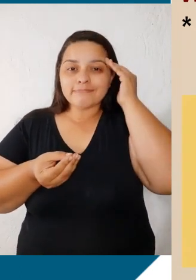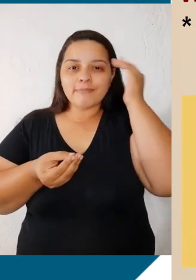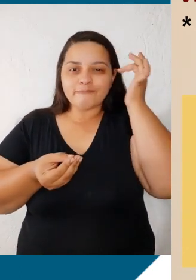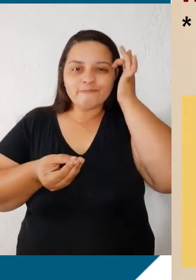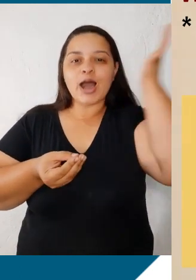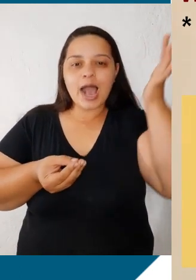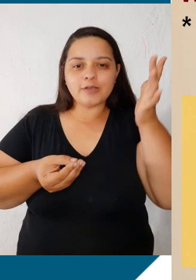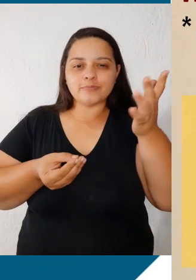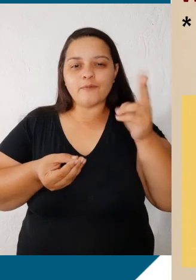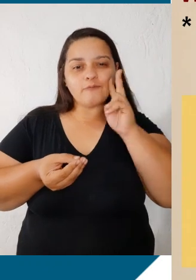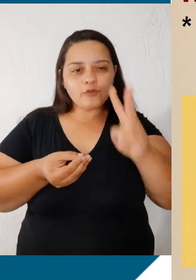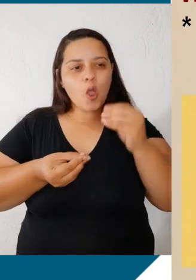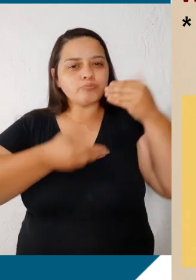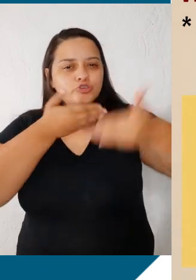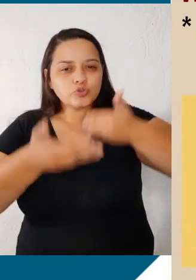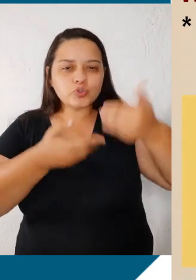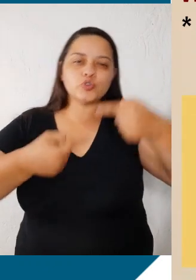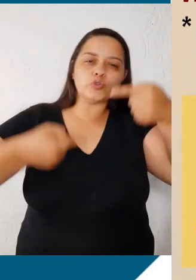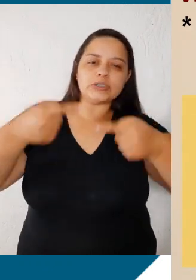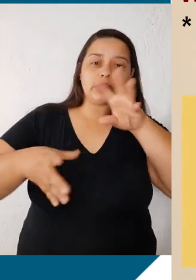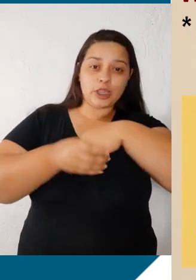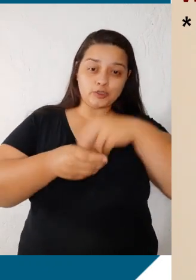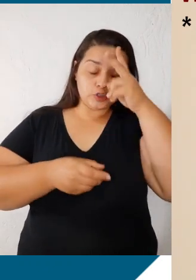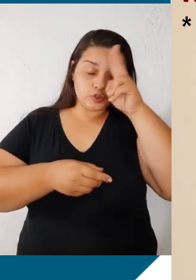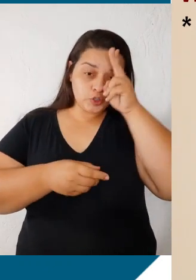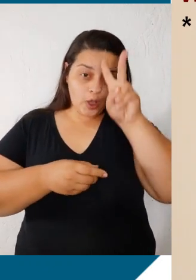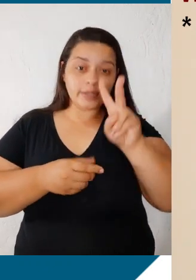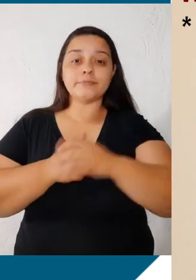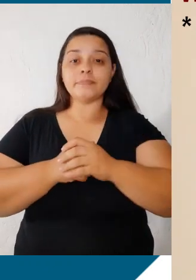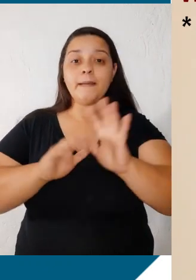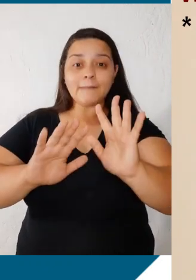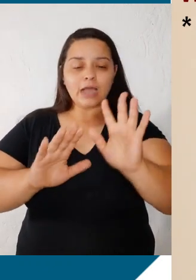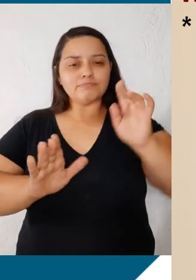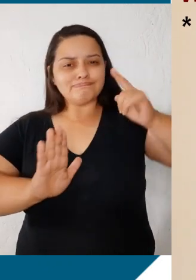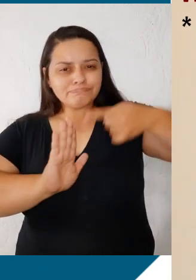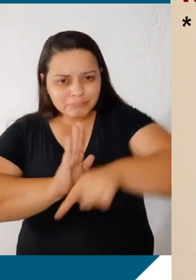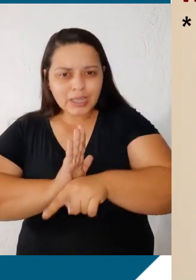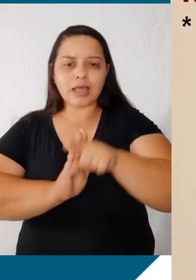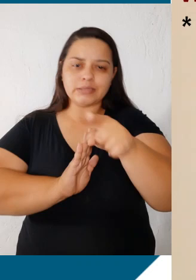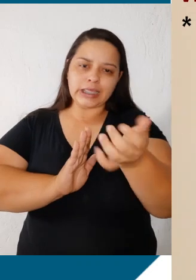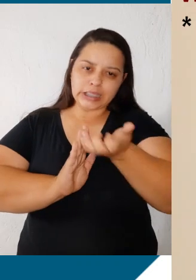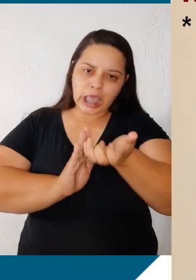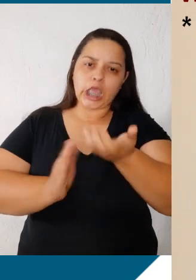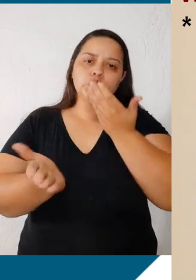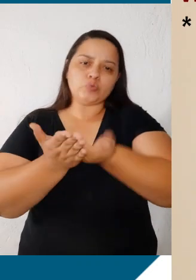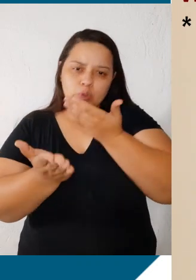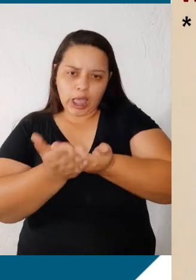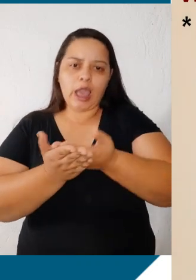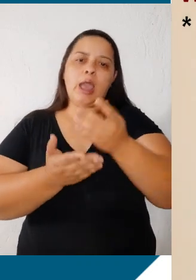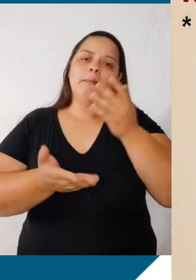fácil acompanhar o desenvolvimento das discussões de história. Mas, para aprofundar a sua preparação para as provas